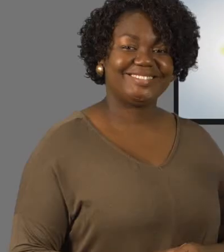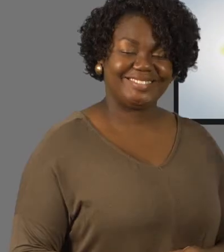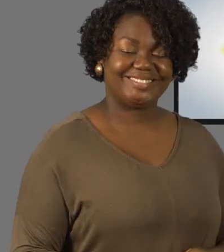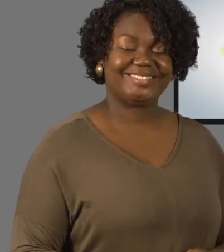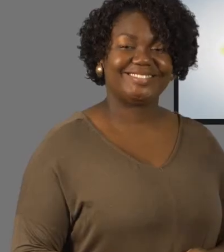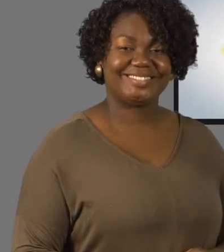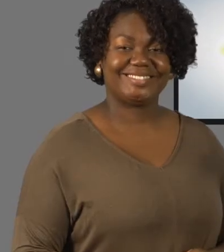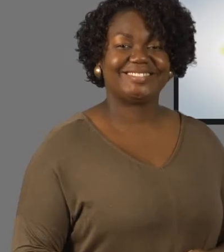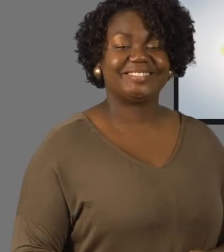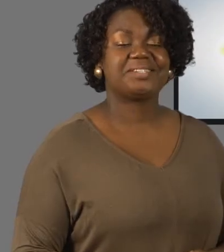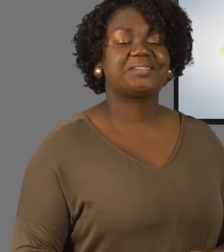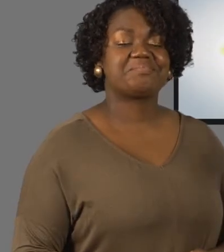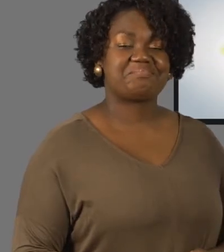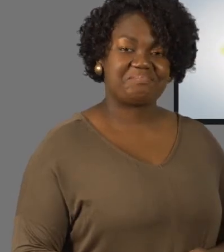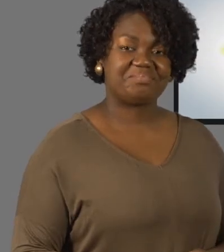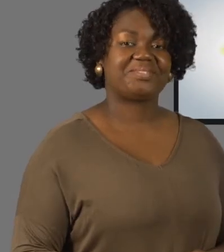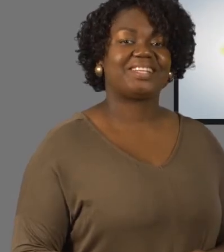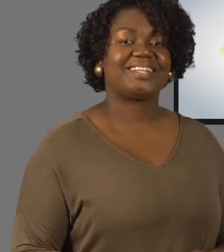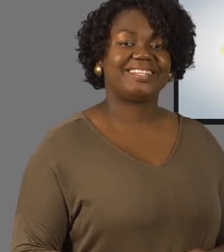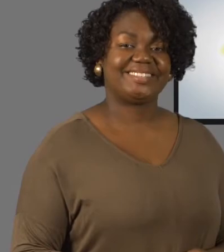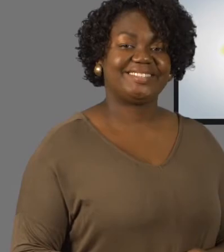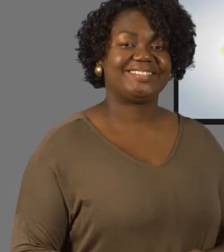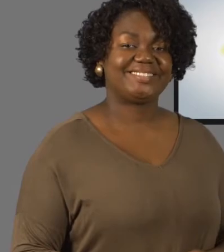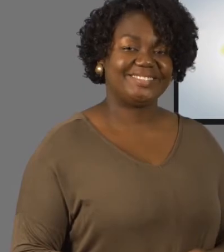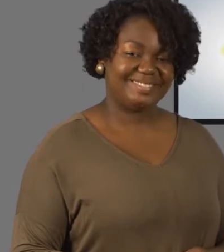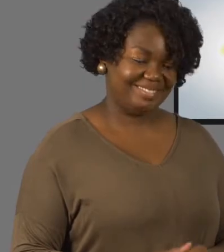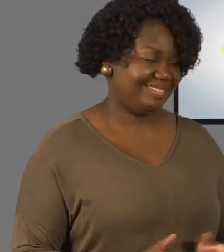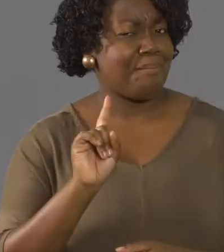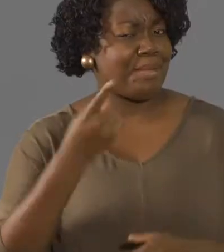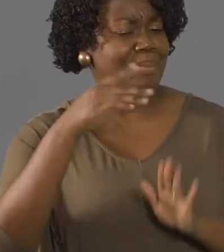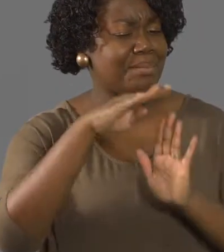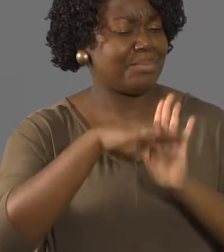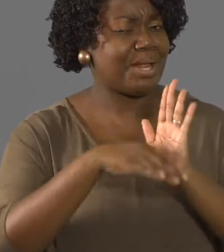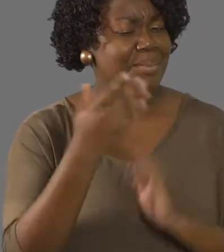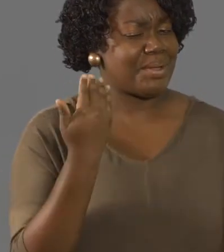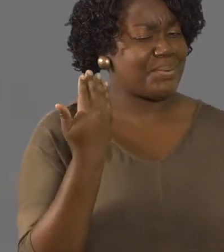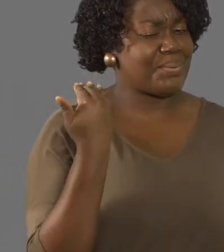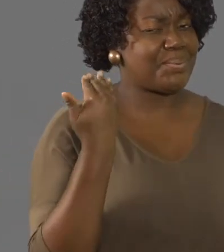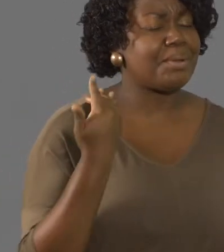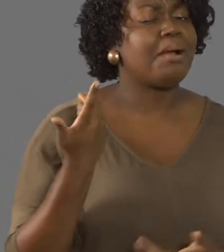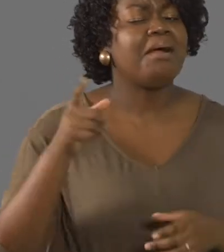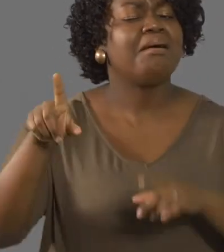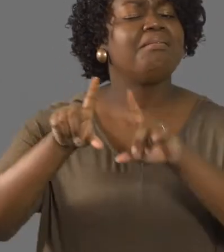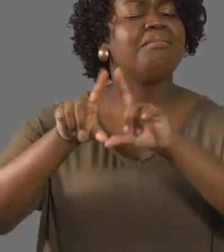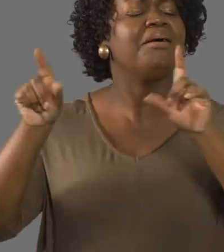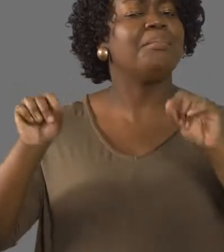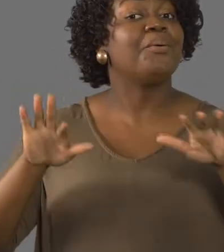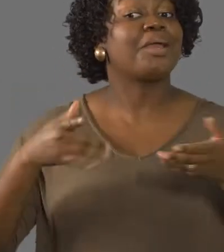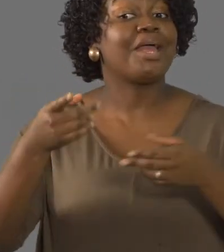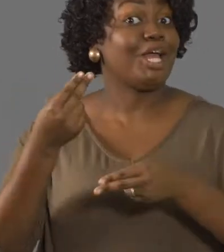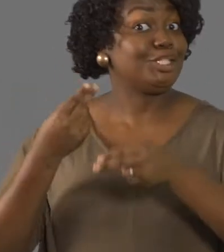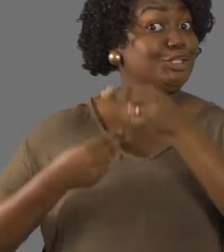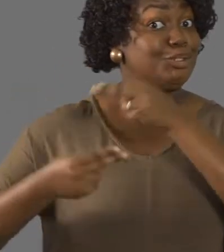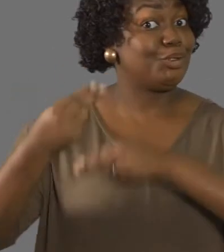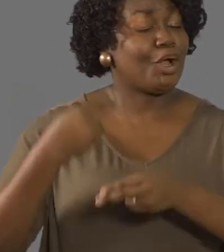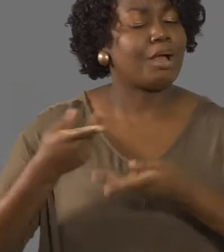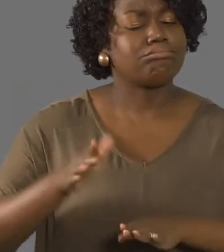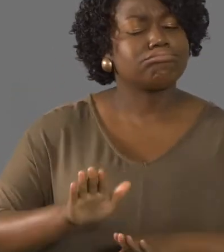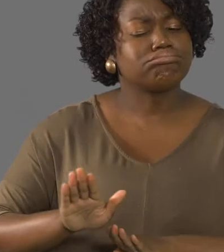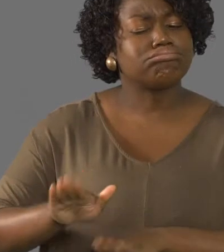Bem-vindo de volta ao programa da TV Surdo. Você acompanhou na primeira parte do nosso programa